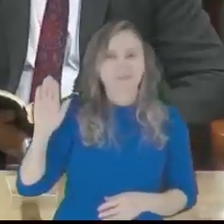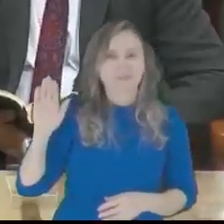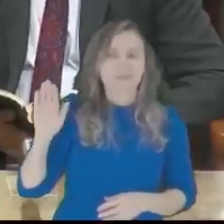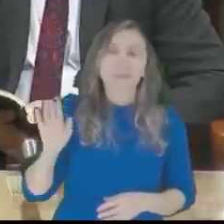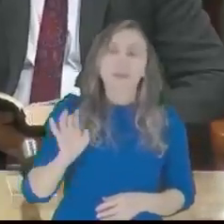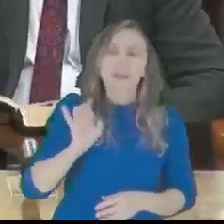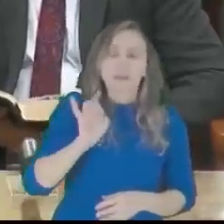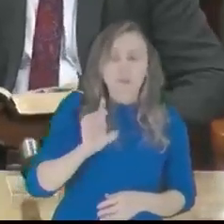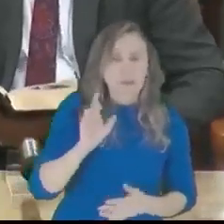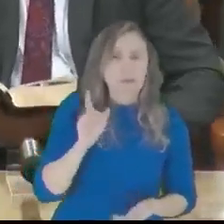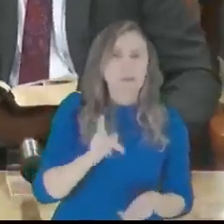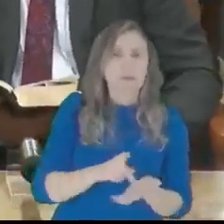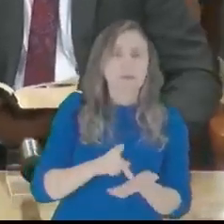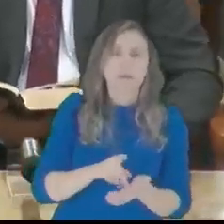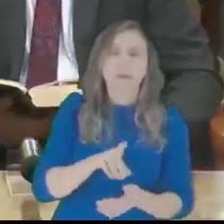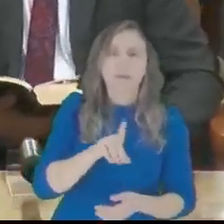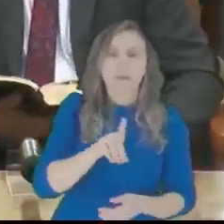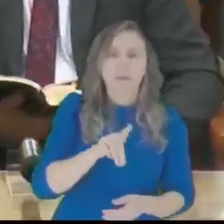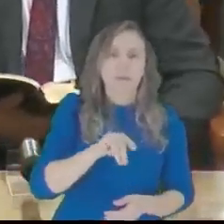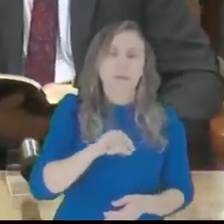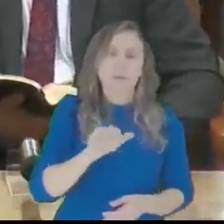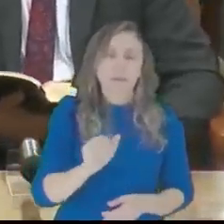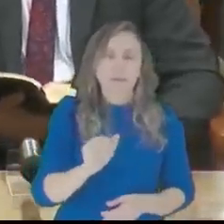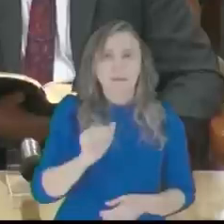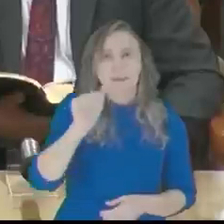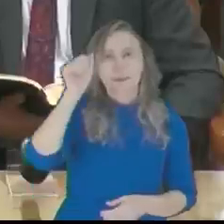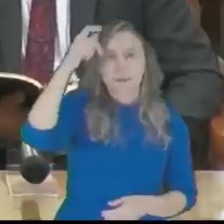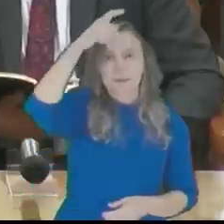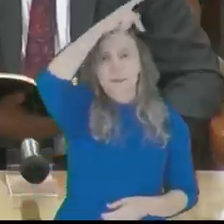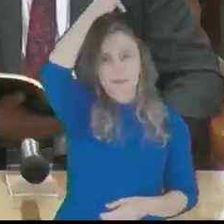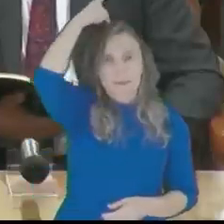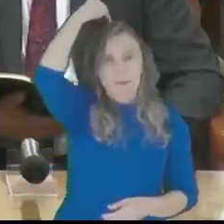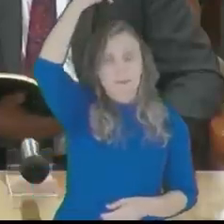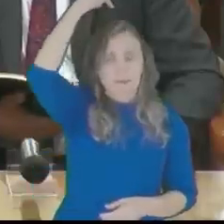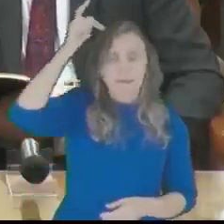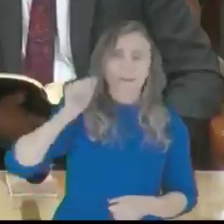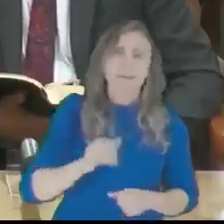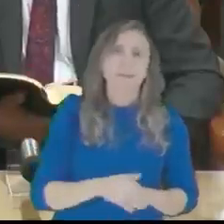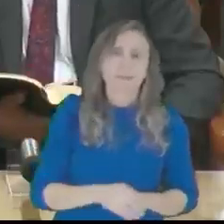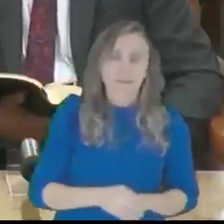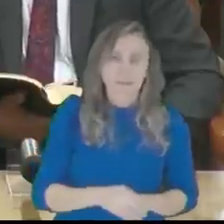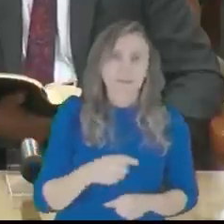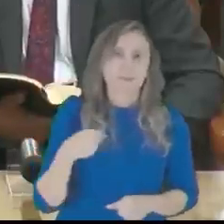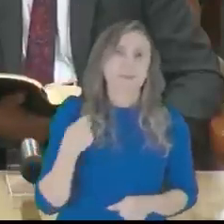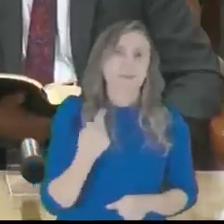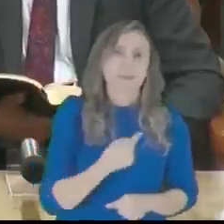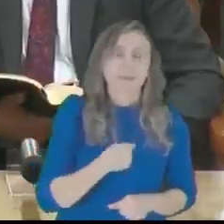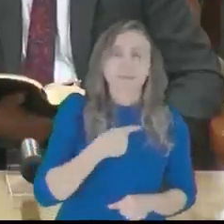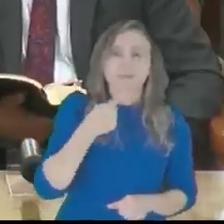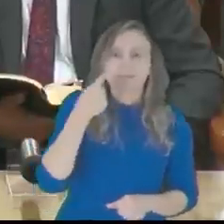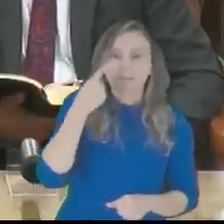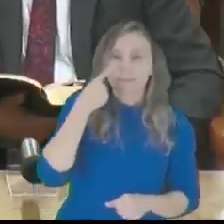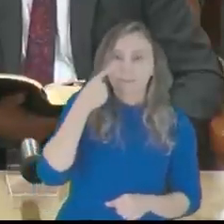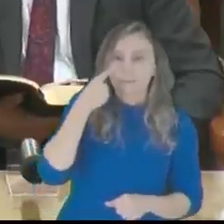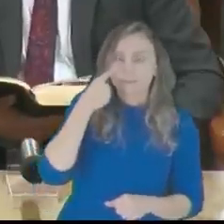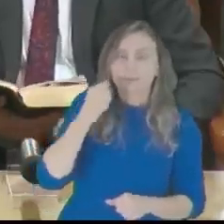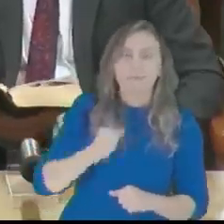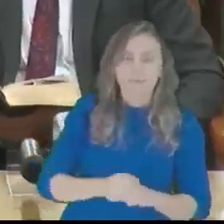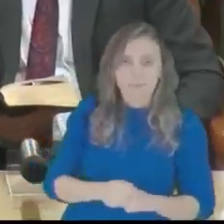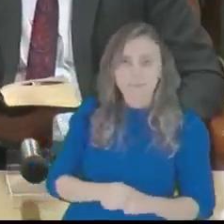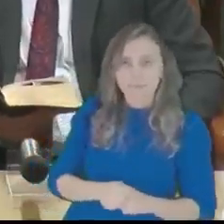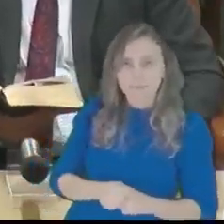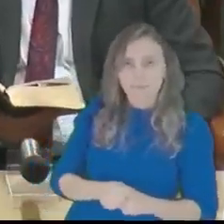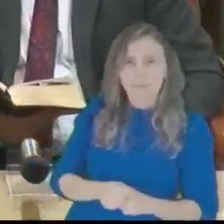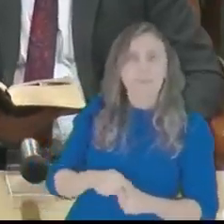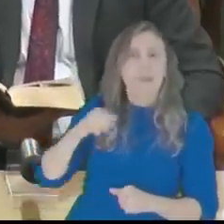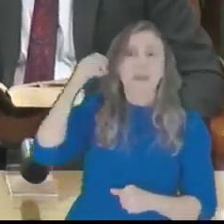se concretizou no dia de Pentecostes. Nós vamos ver isso, irmãos amados. O Espírito Santo é uma pessoa igual